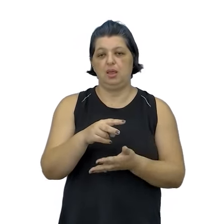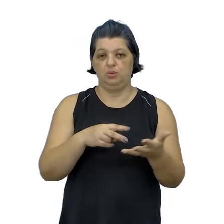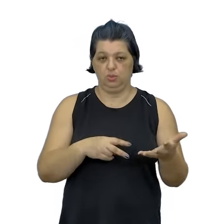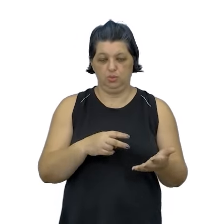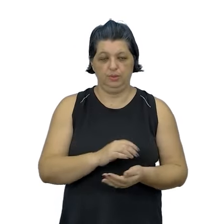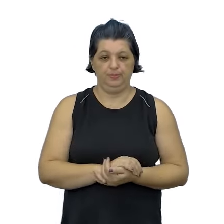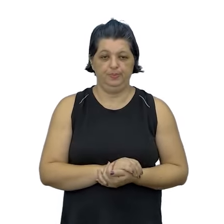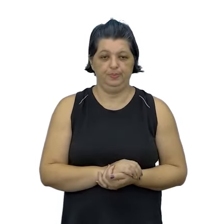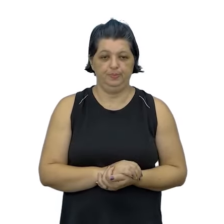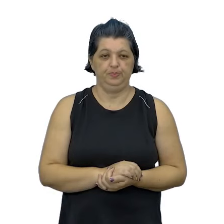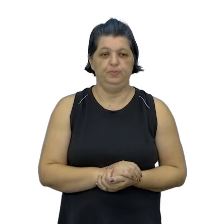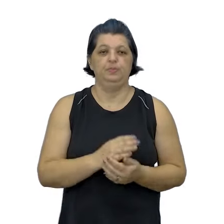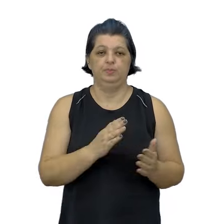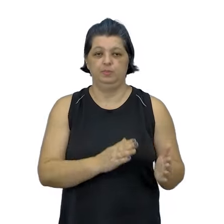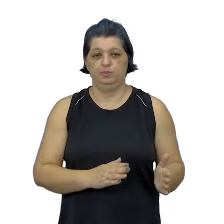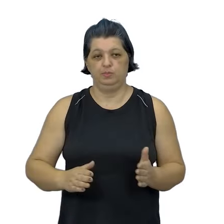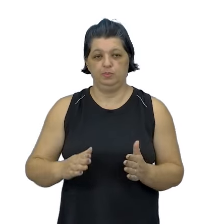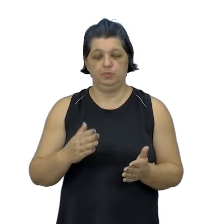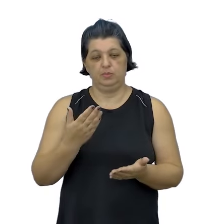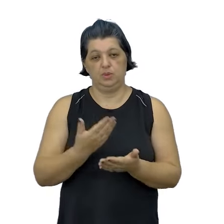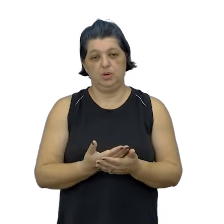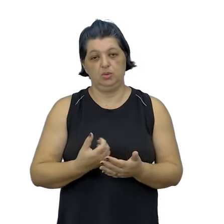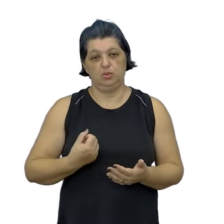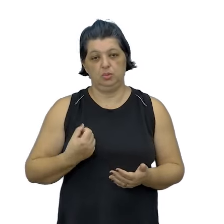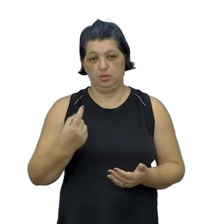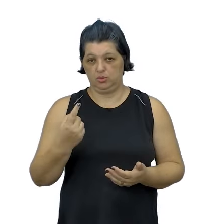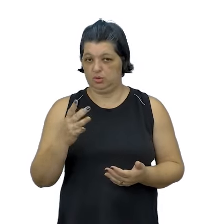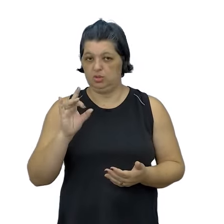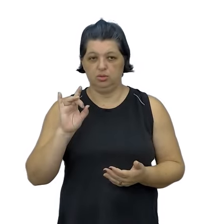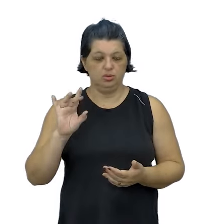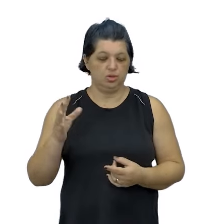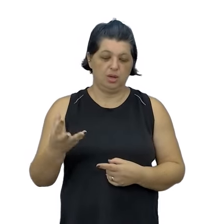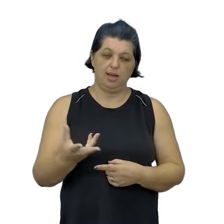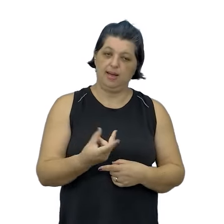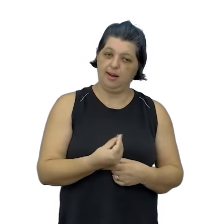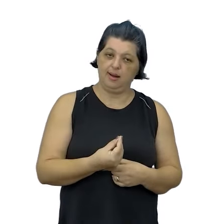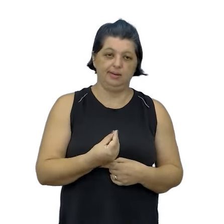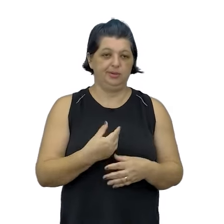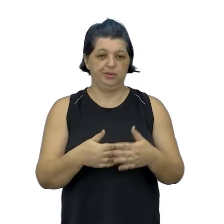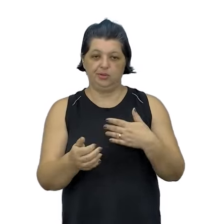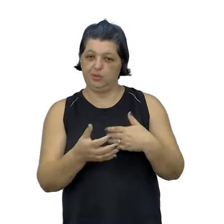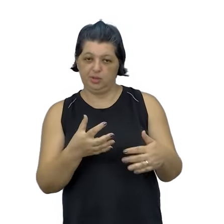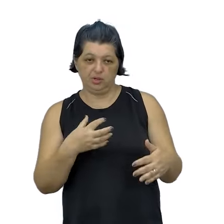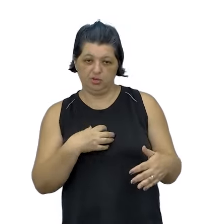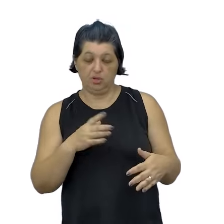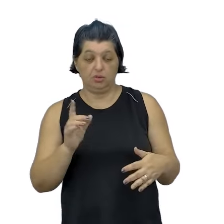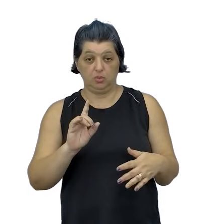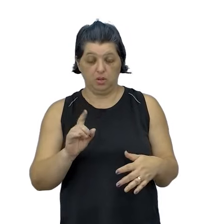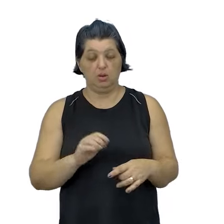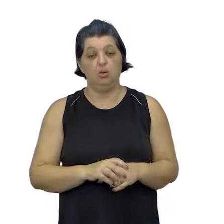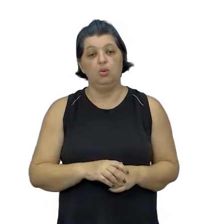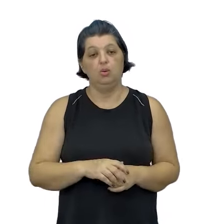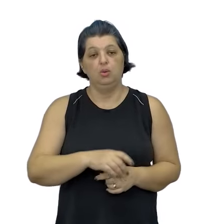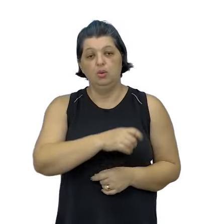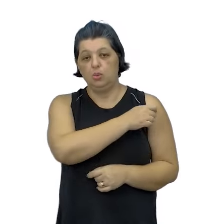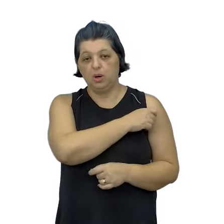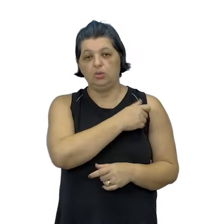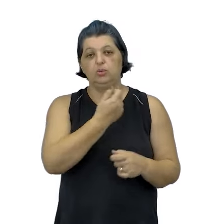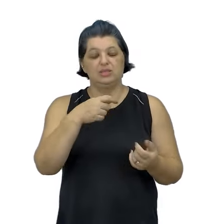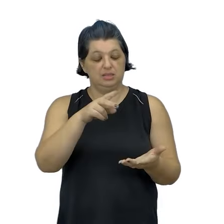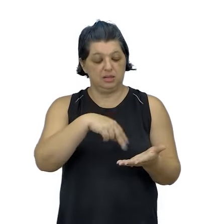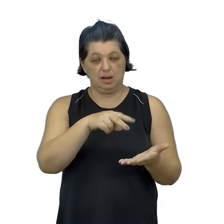aqui a aula 1, né, que não é só arte pela arte, então aqui os alunos eles vão ter que fazer uma